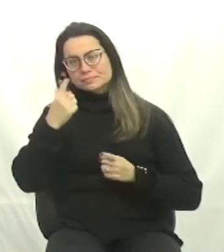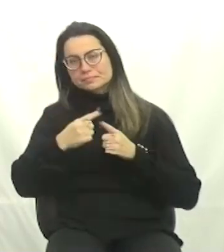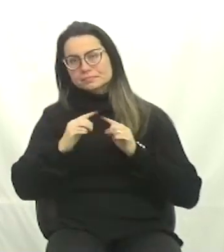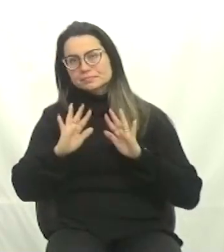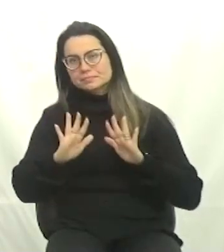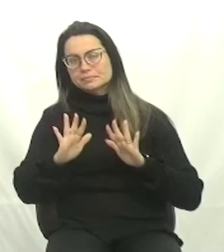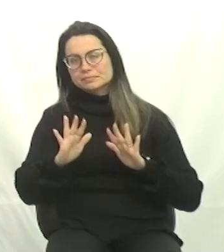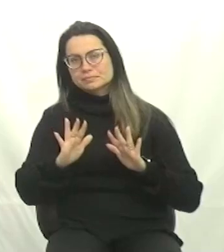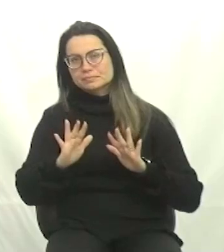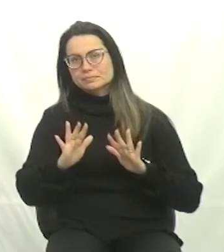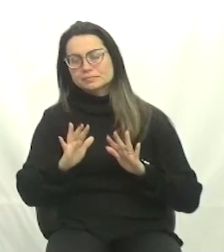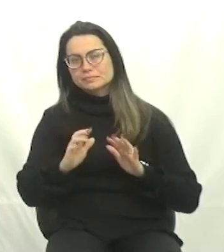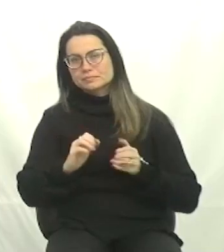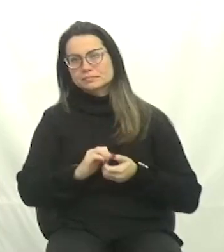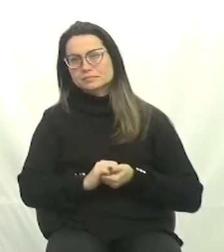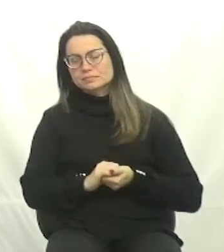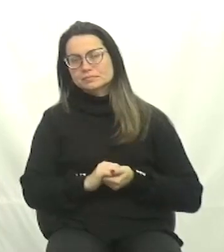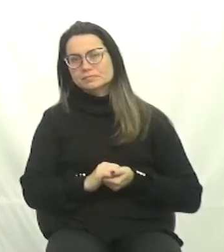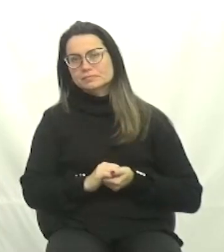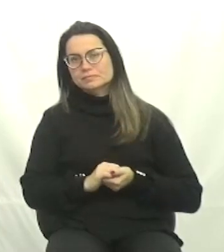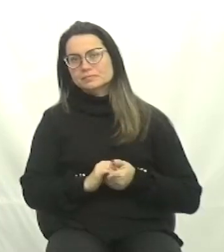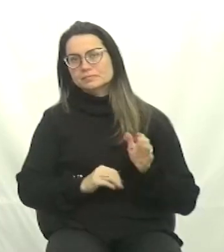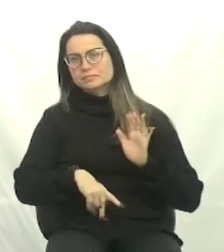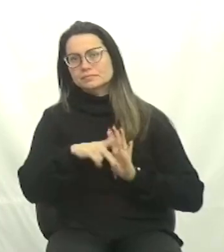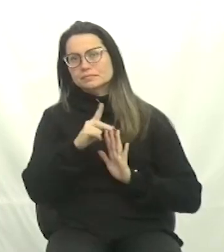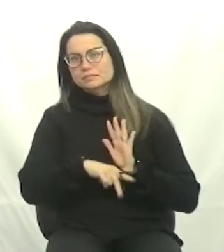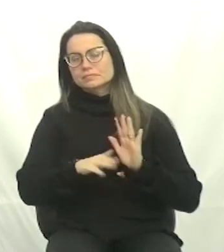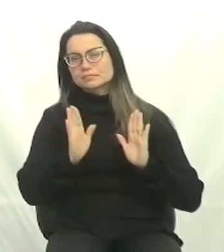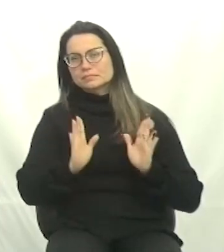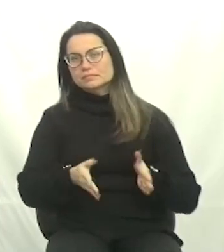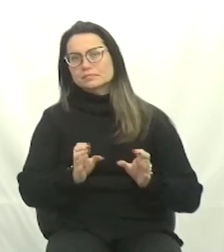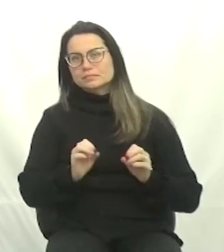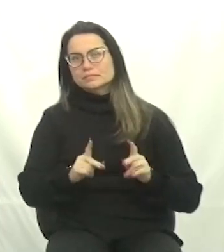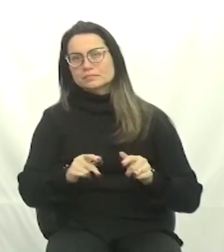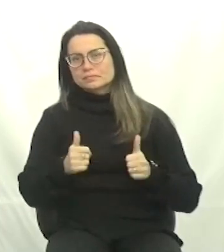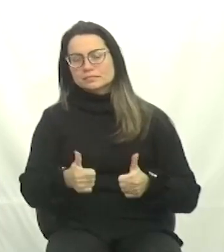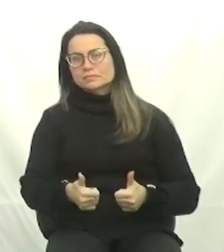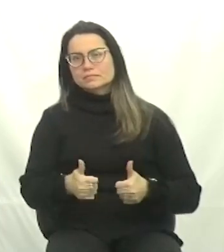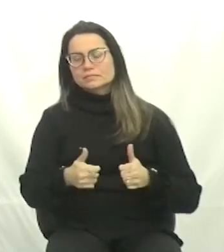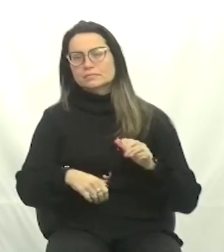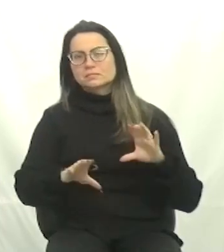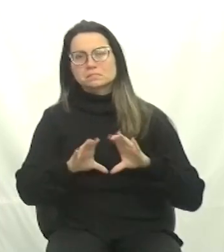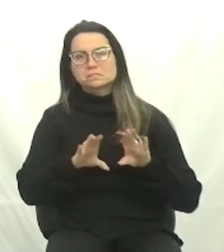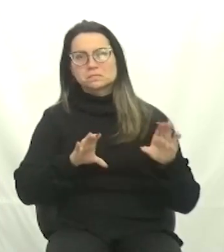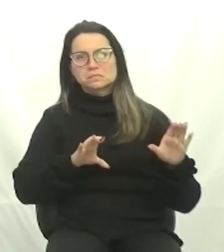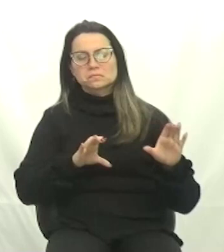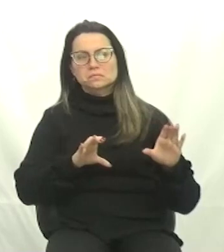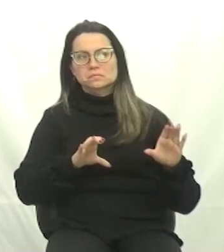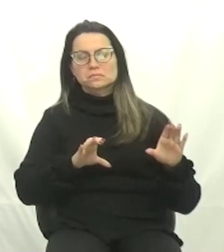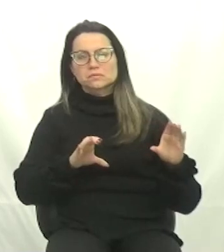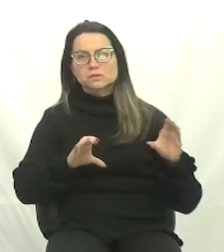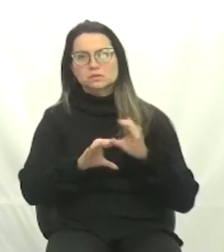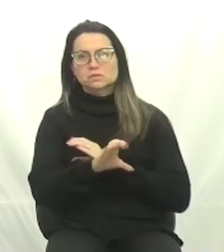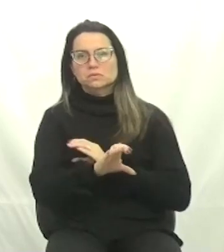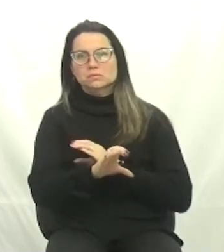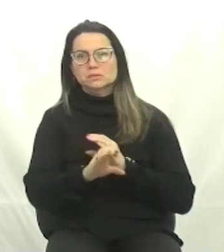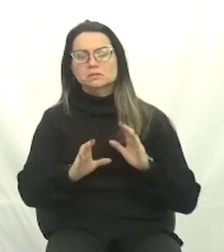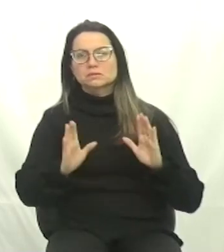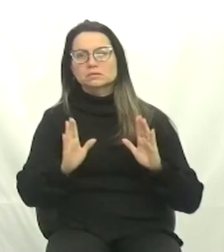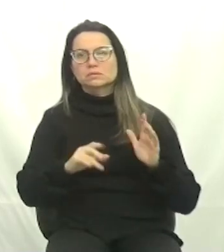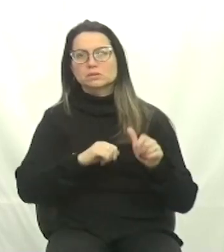o projeto que já está disponível nessa casa, o projeto completo, e agora com as alterações que foram